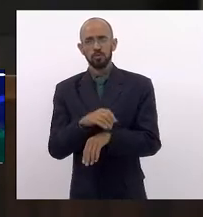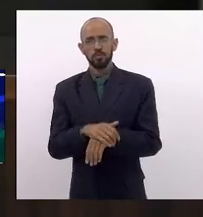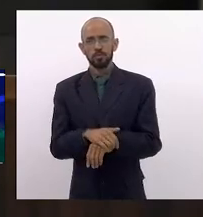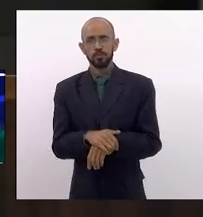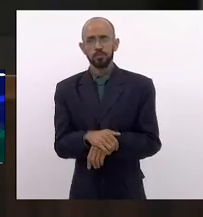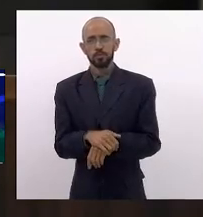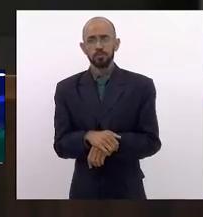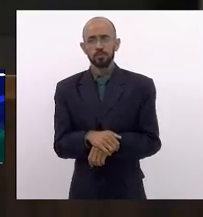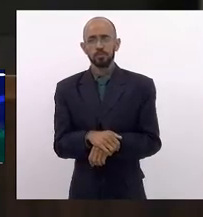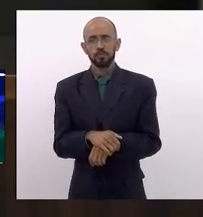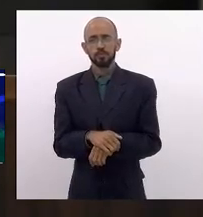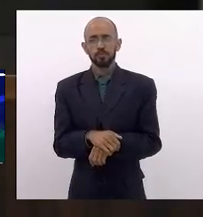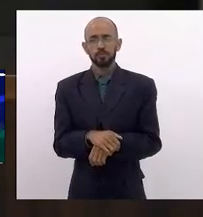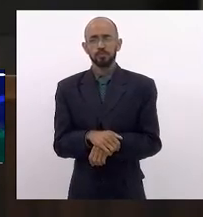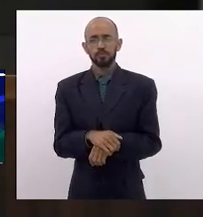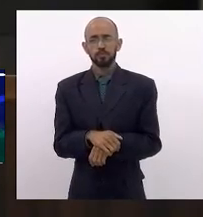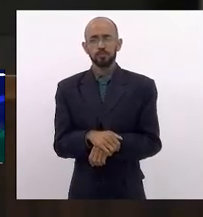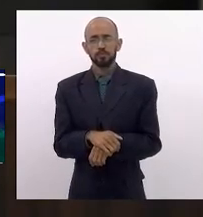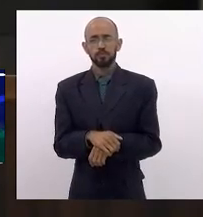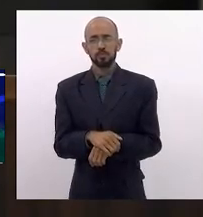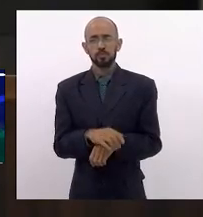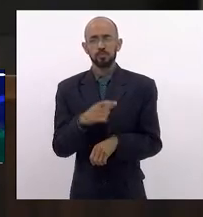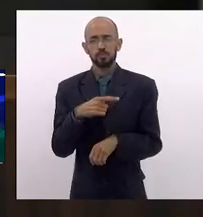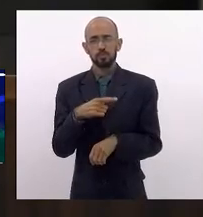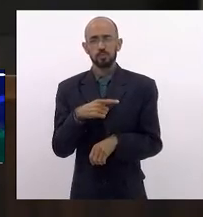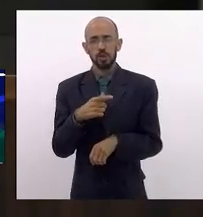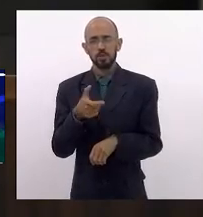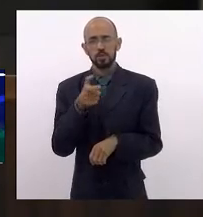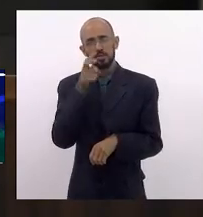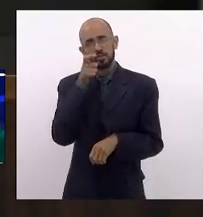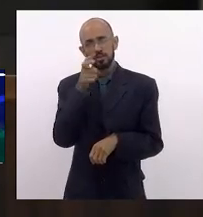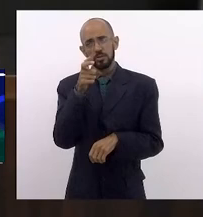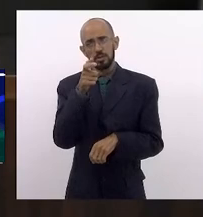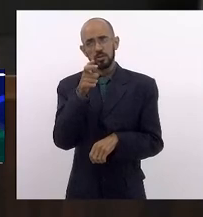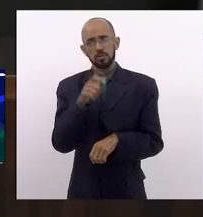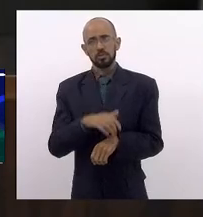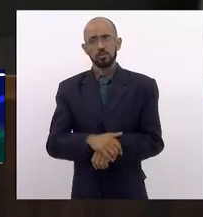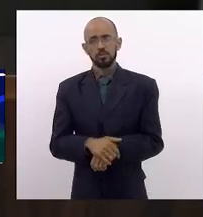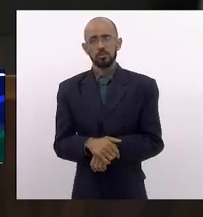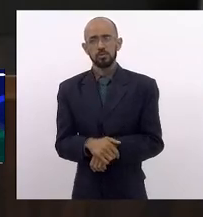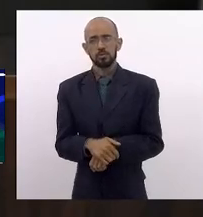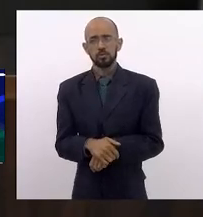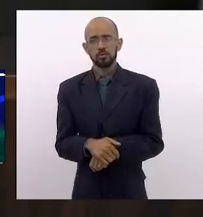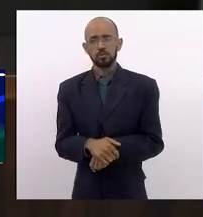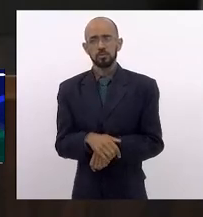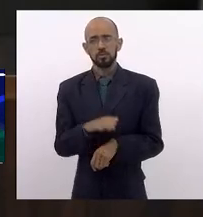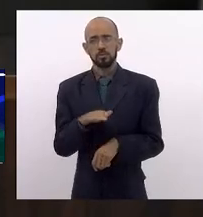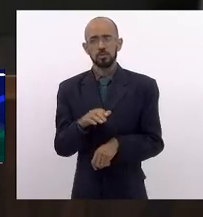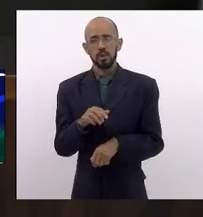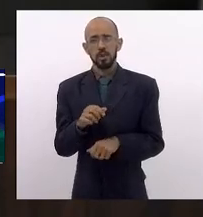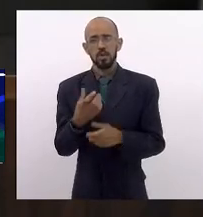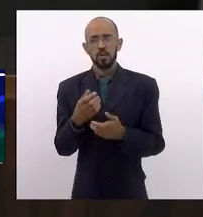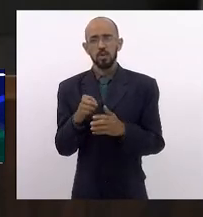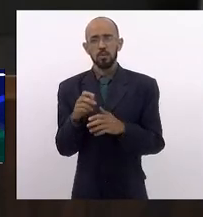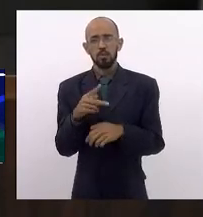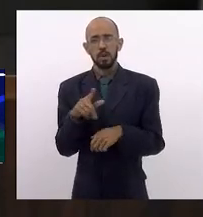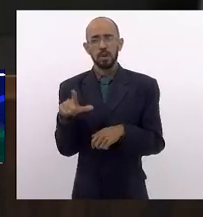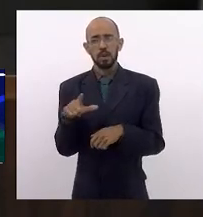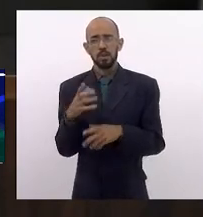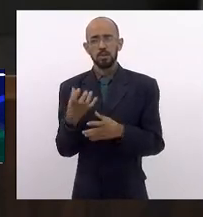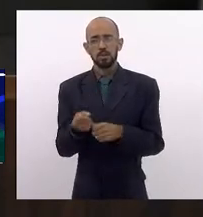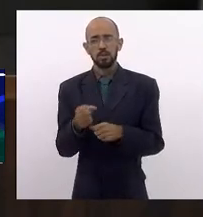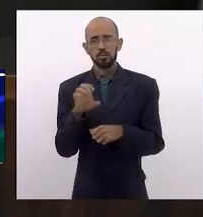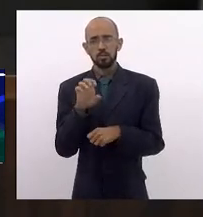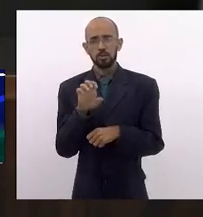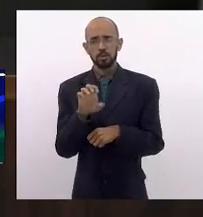suas é provocativas e irregularidades estão ele não adianta receber o sempre vendas faz